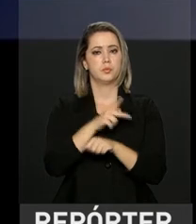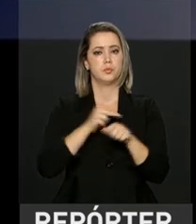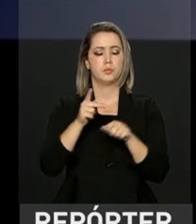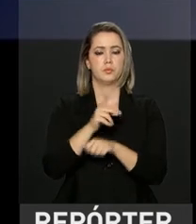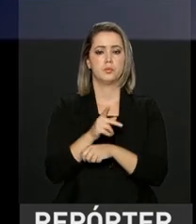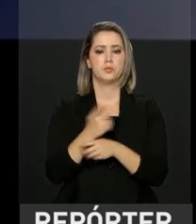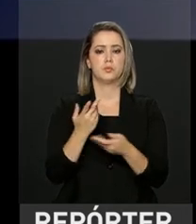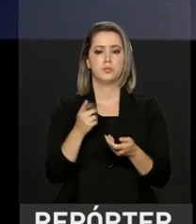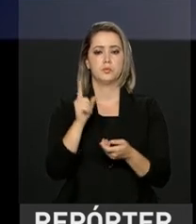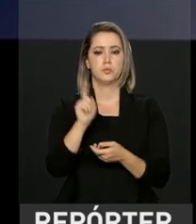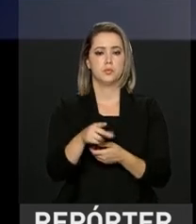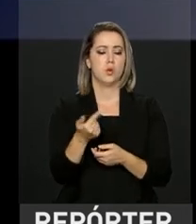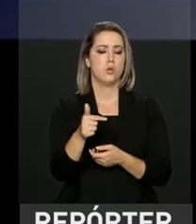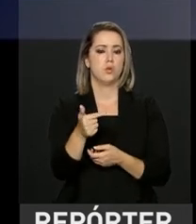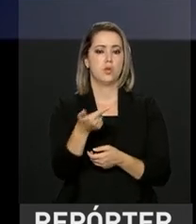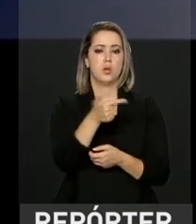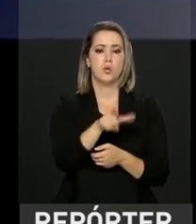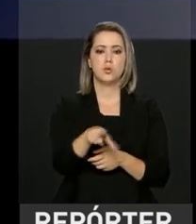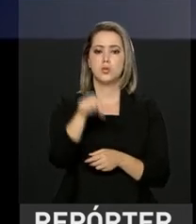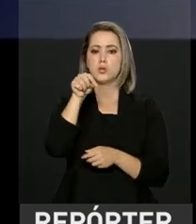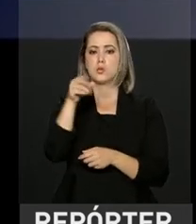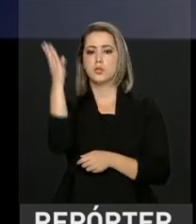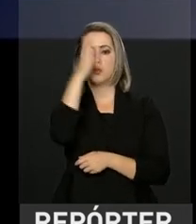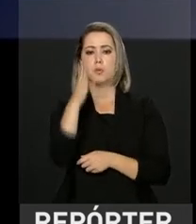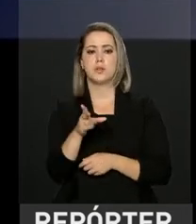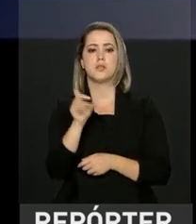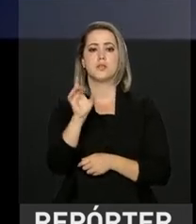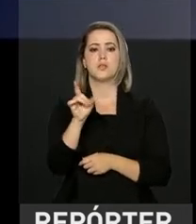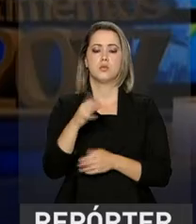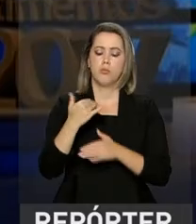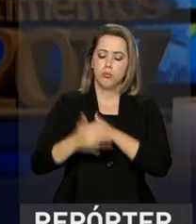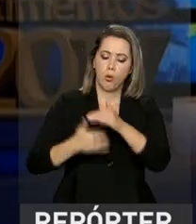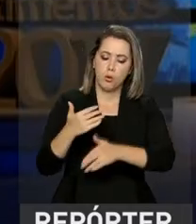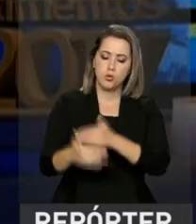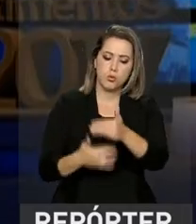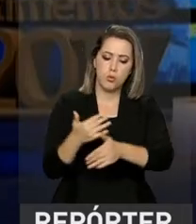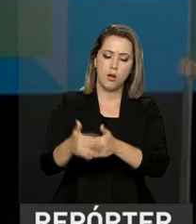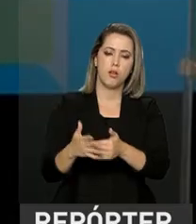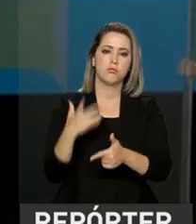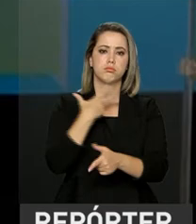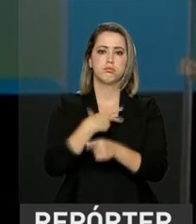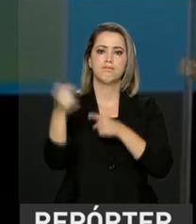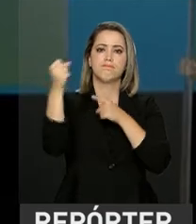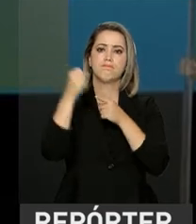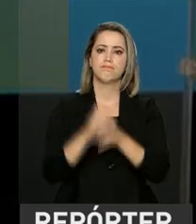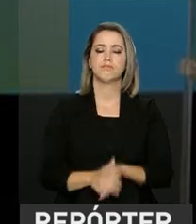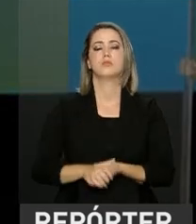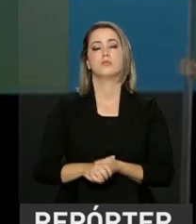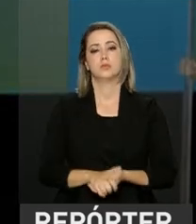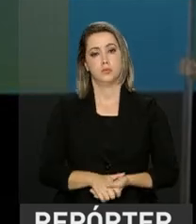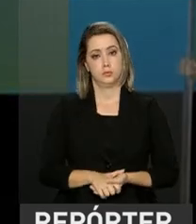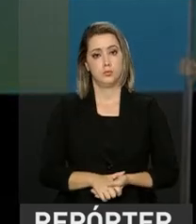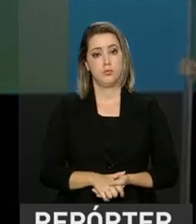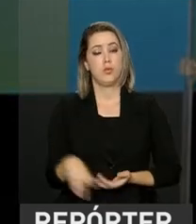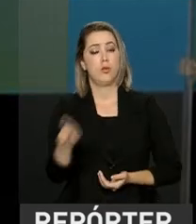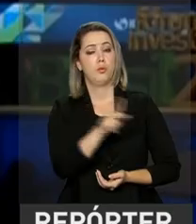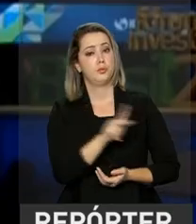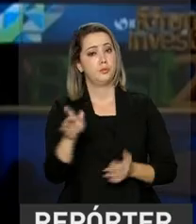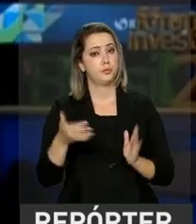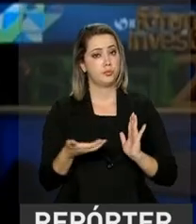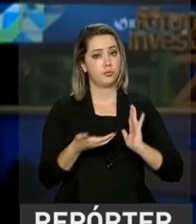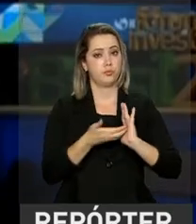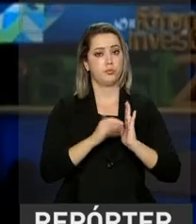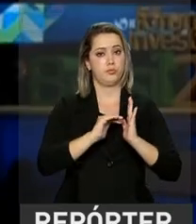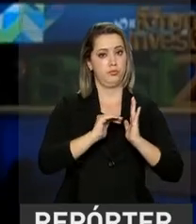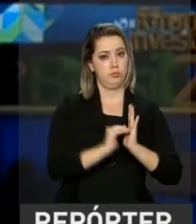não há outra opção para o brasil que não seja conseguir triunfar os presidentes da câmara e do senado de